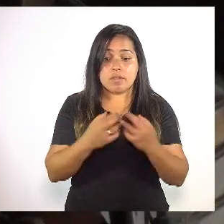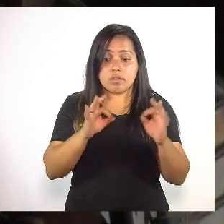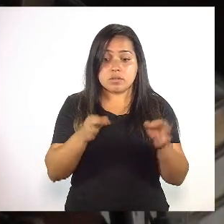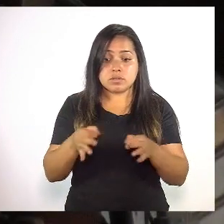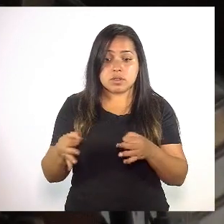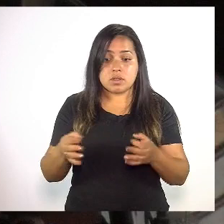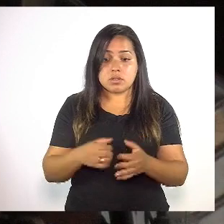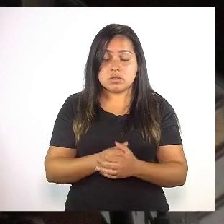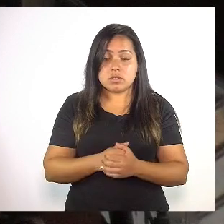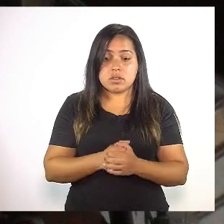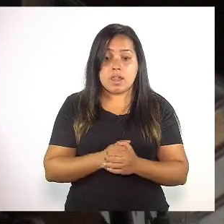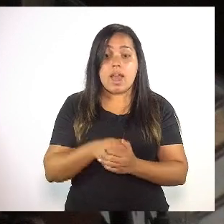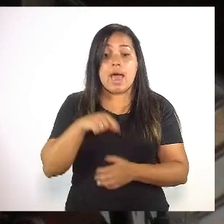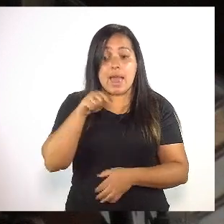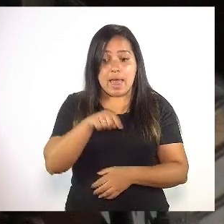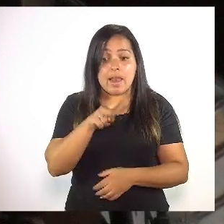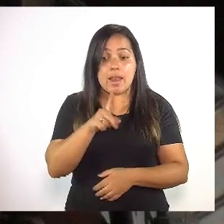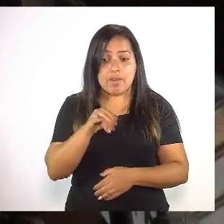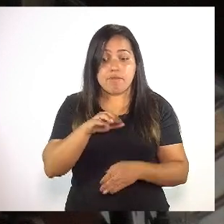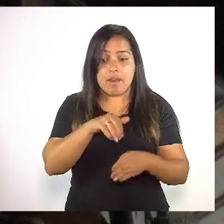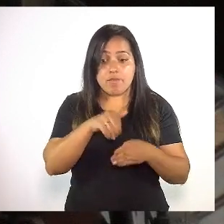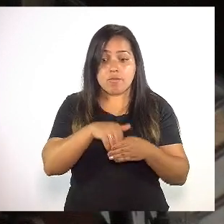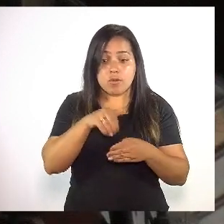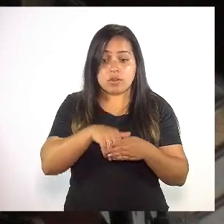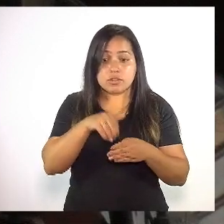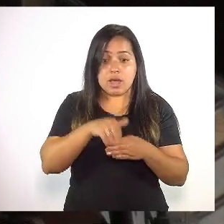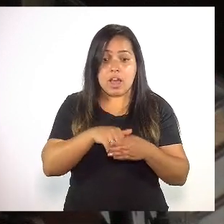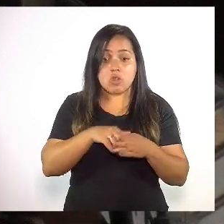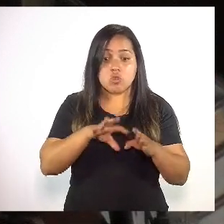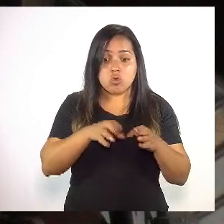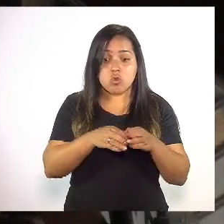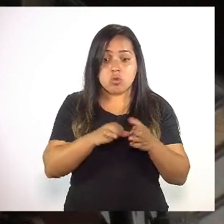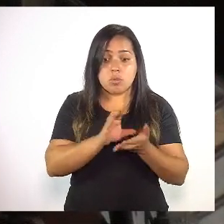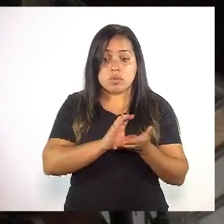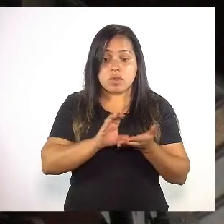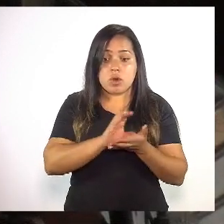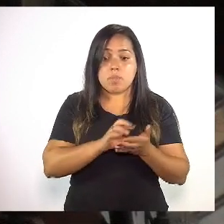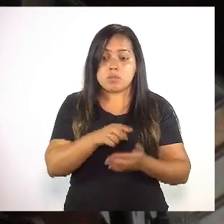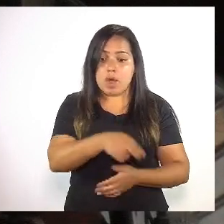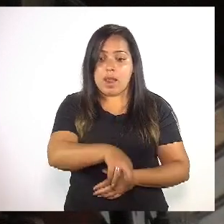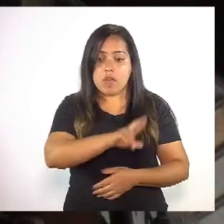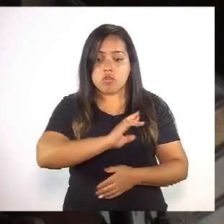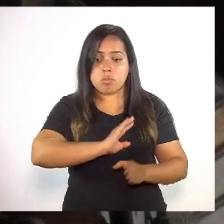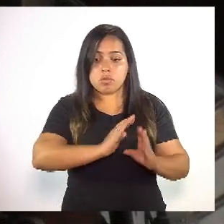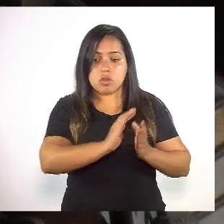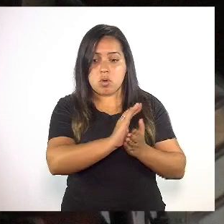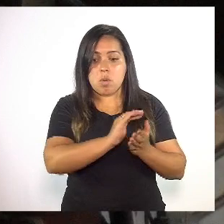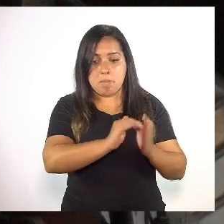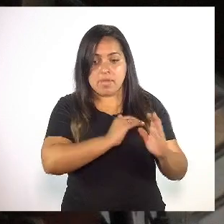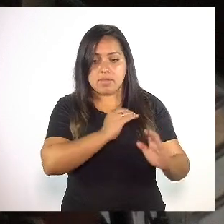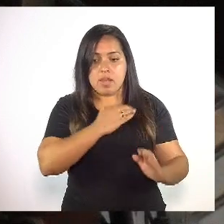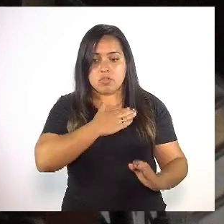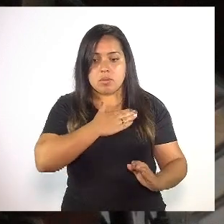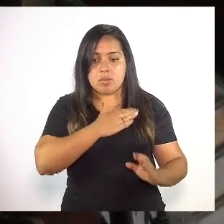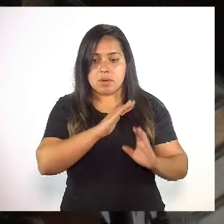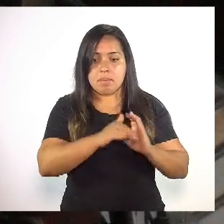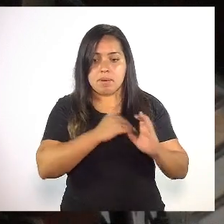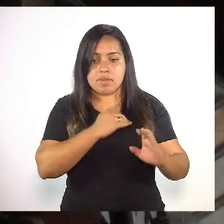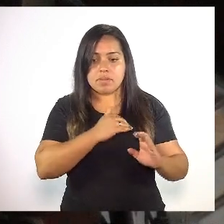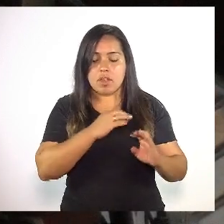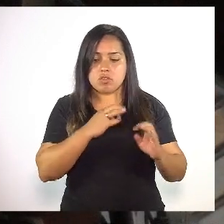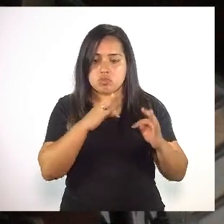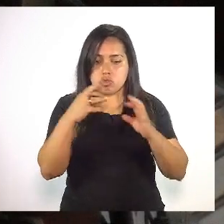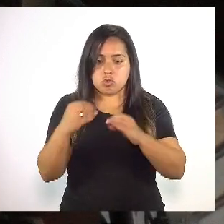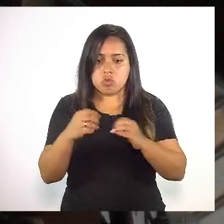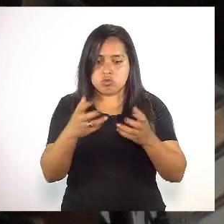votar. Ela vai votar agora no grupo da comissão. Ela acabou de mandar mensagem aqui. Todos de acordo ou